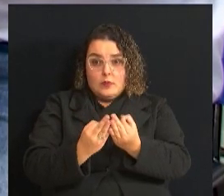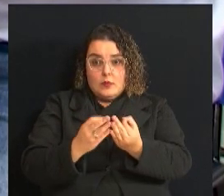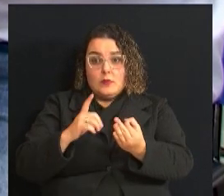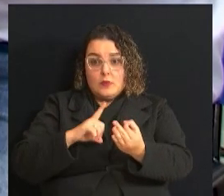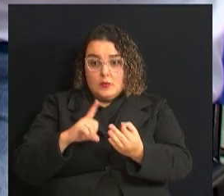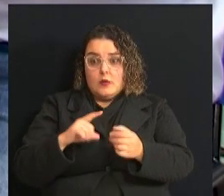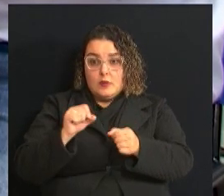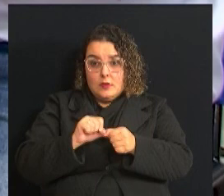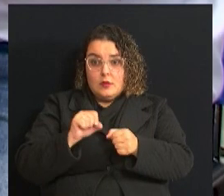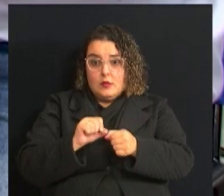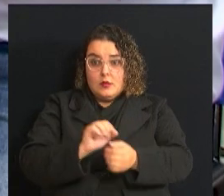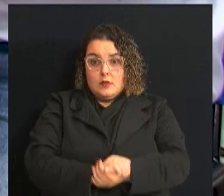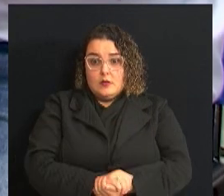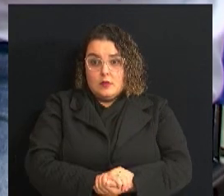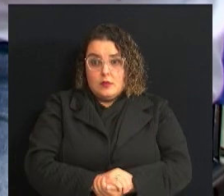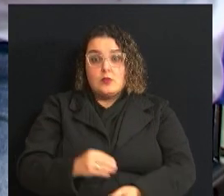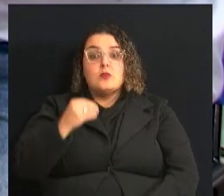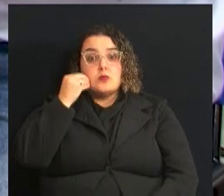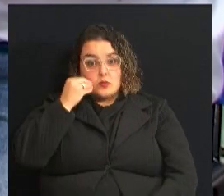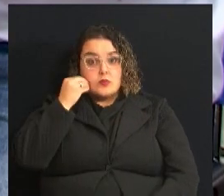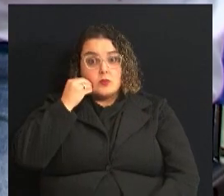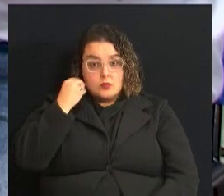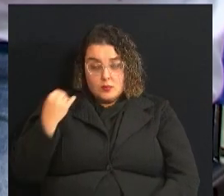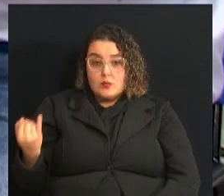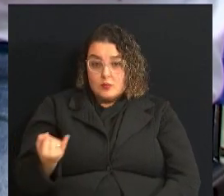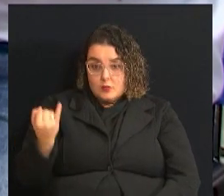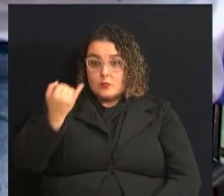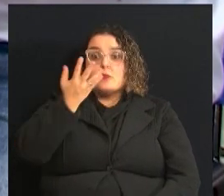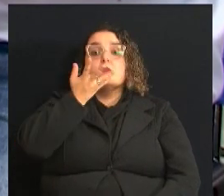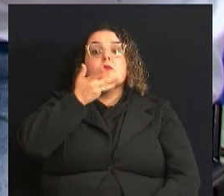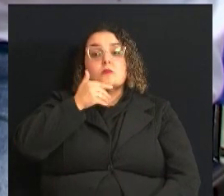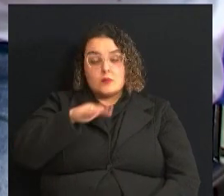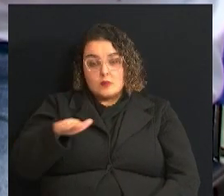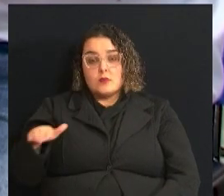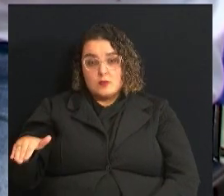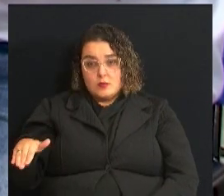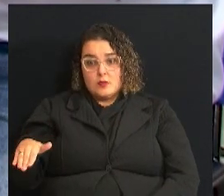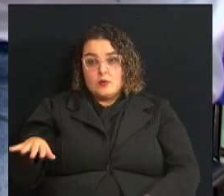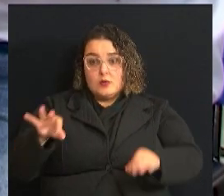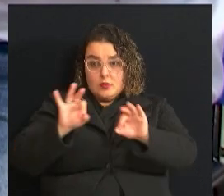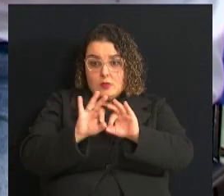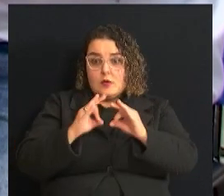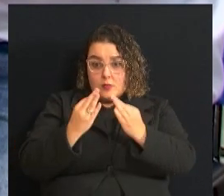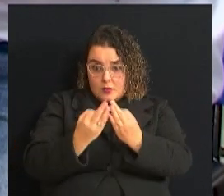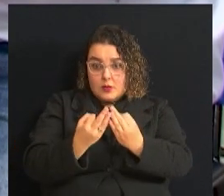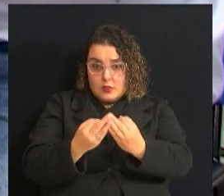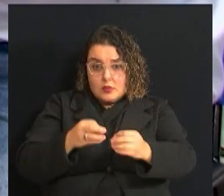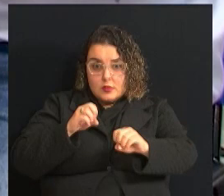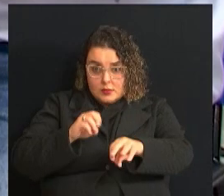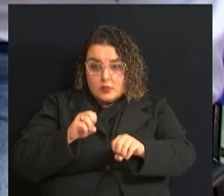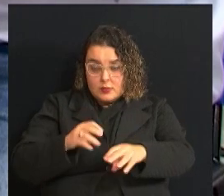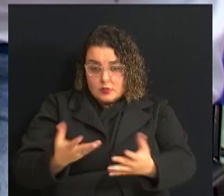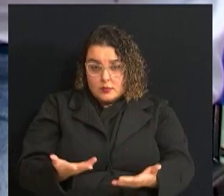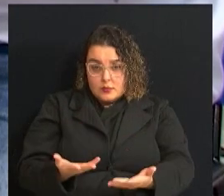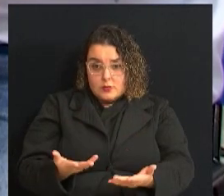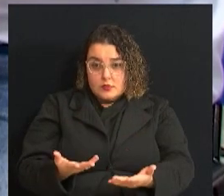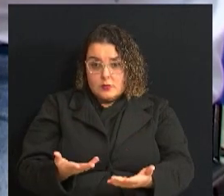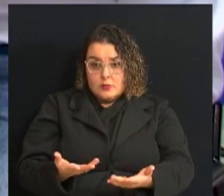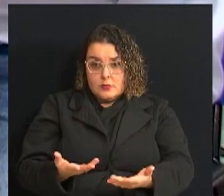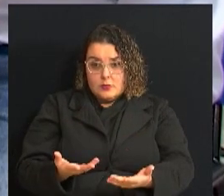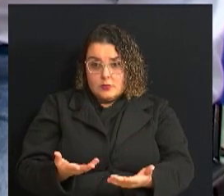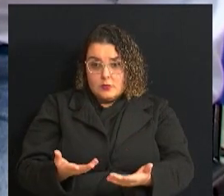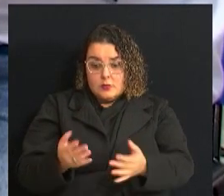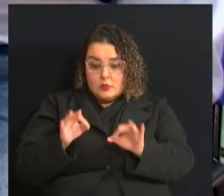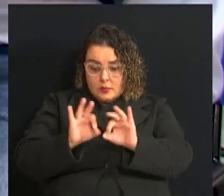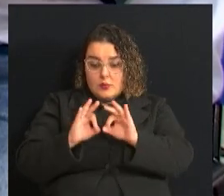feito experiências muito interessantes com as crianças, né? Famílias educadoras, elas se autodenominam